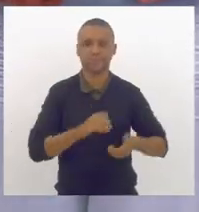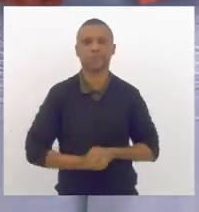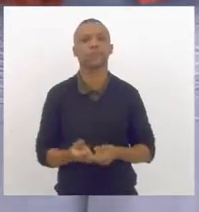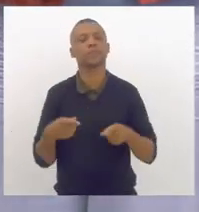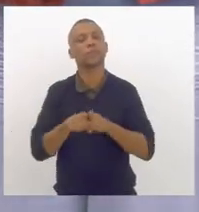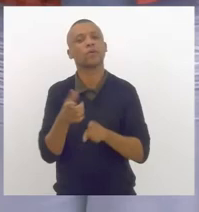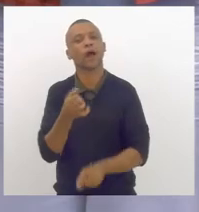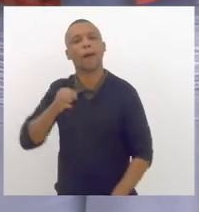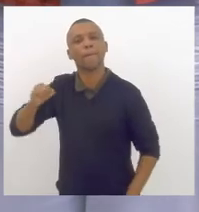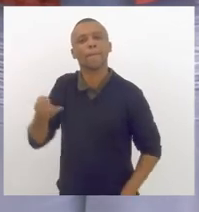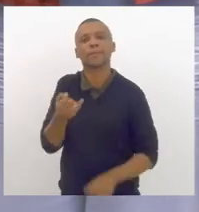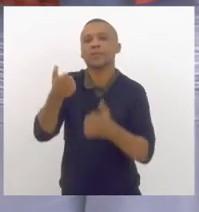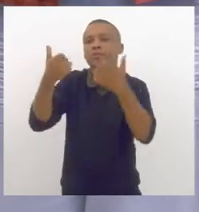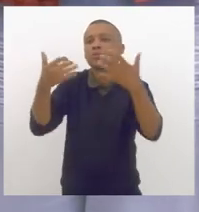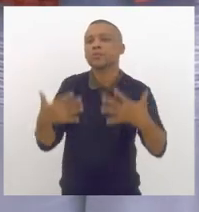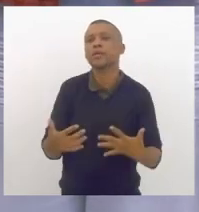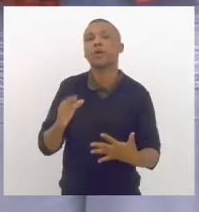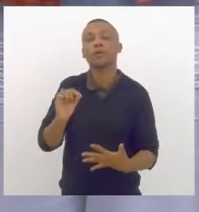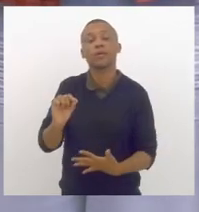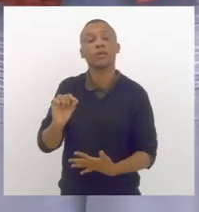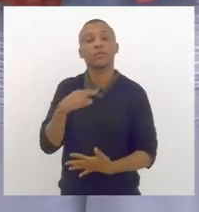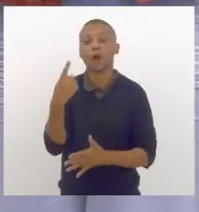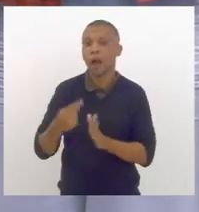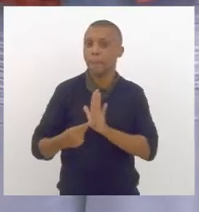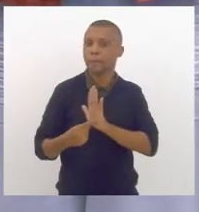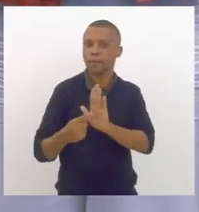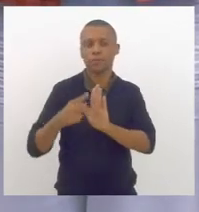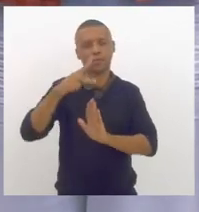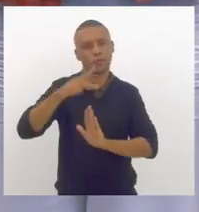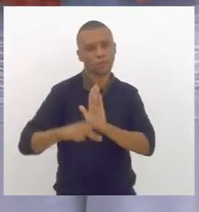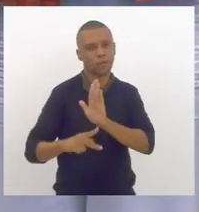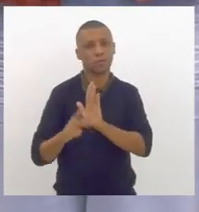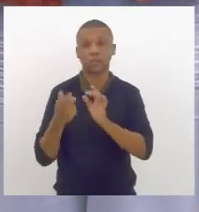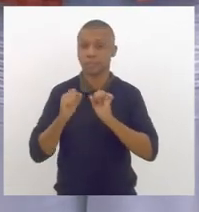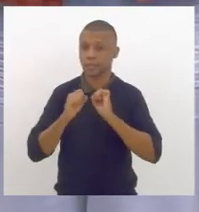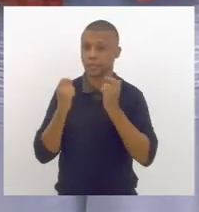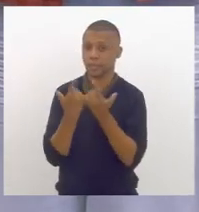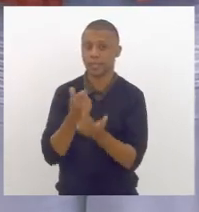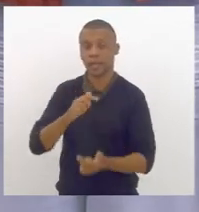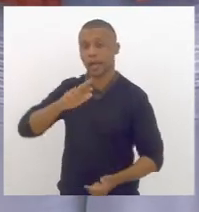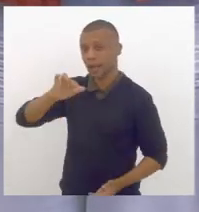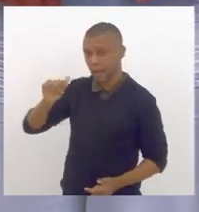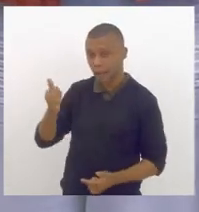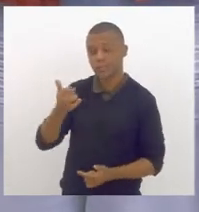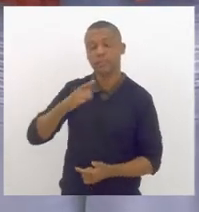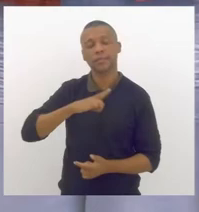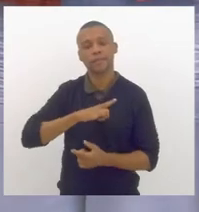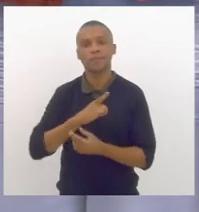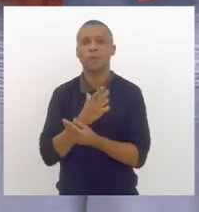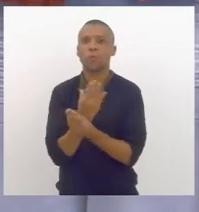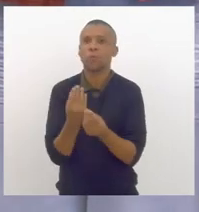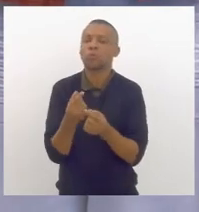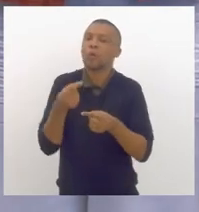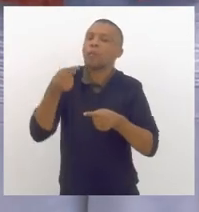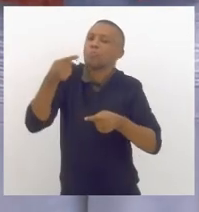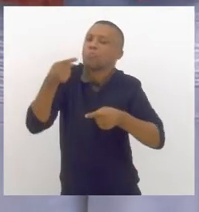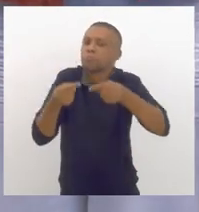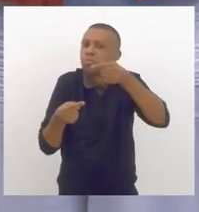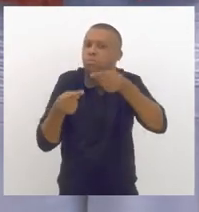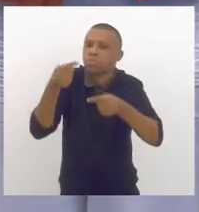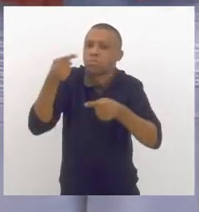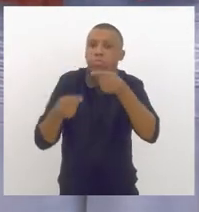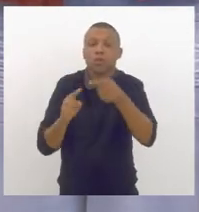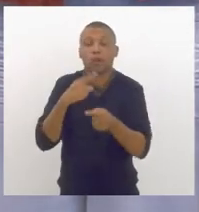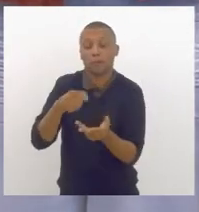quando apresentamos esse projeto aqui dentro desta casa, foi também por vias de muitos debates. Fizemos uma